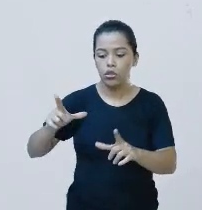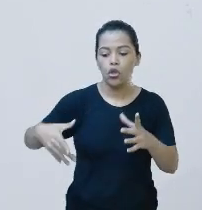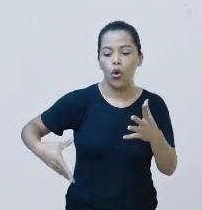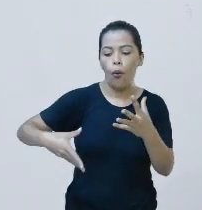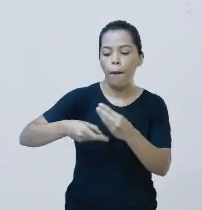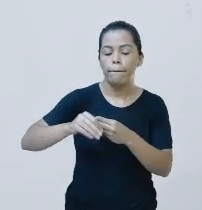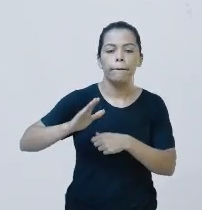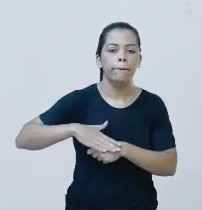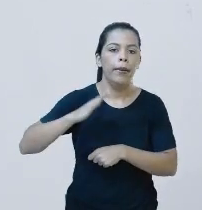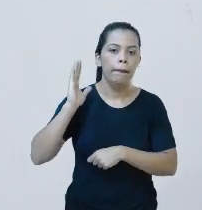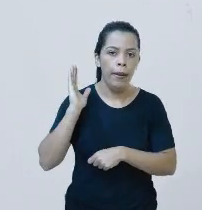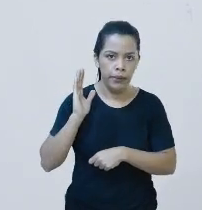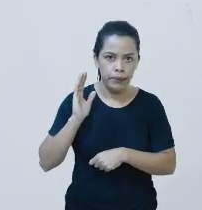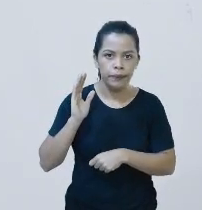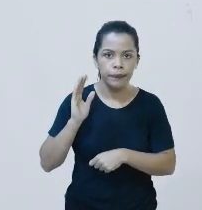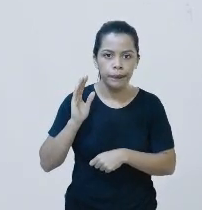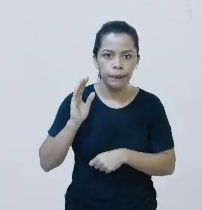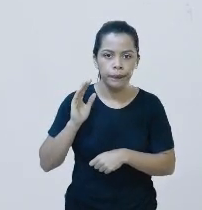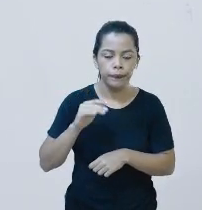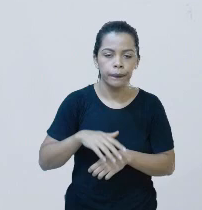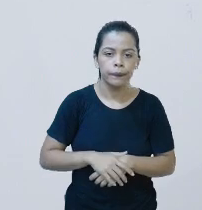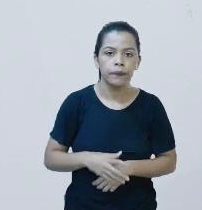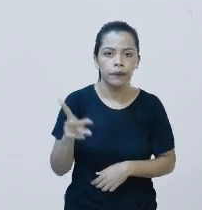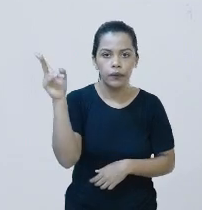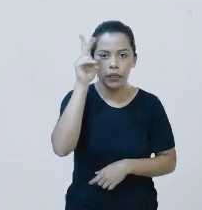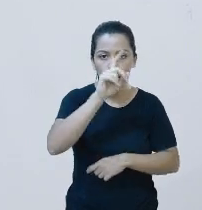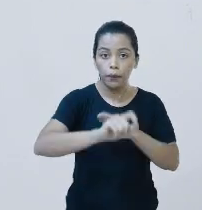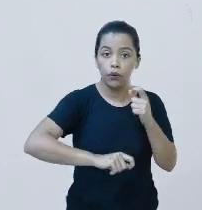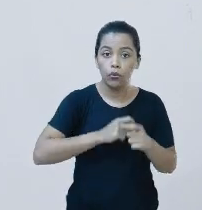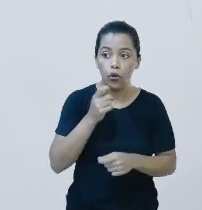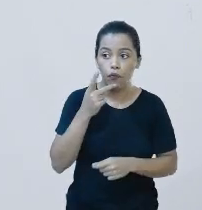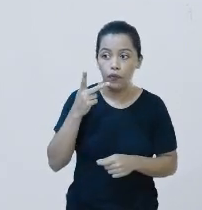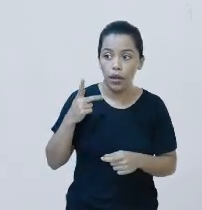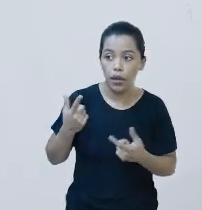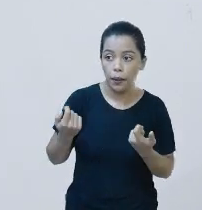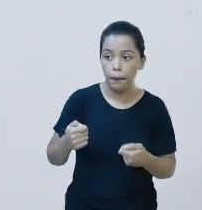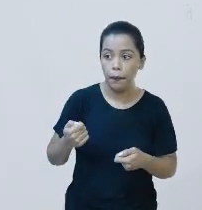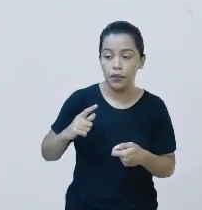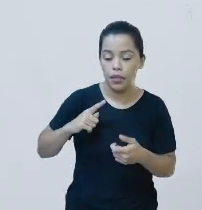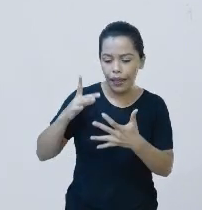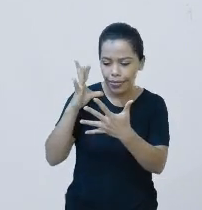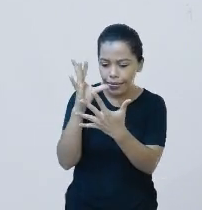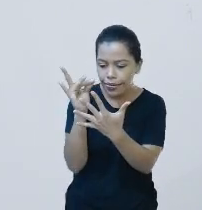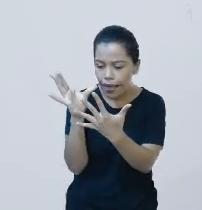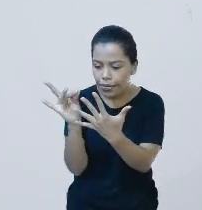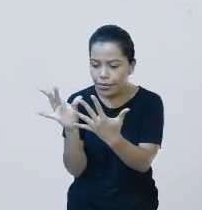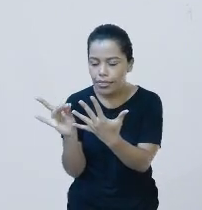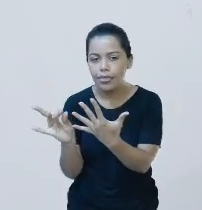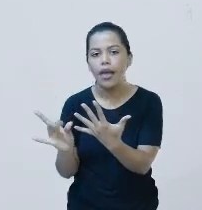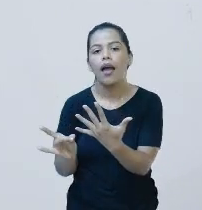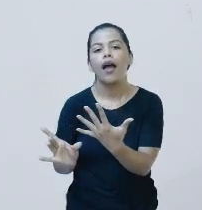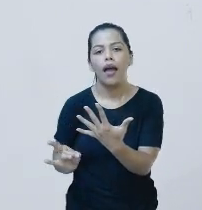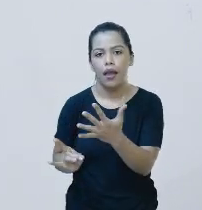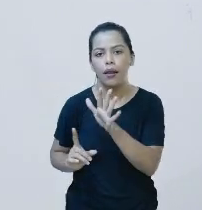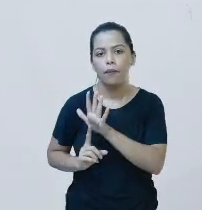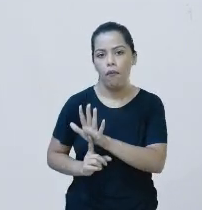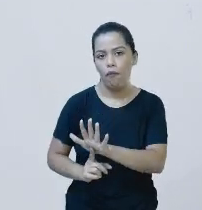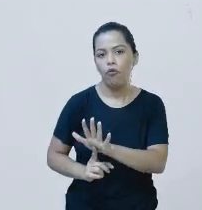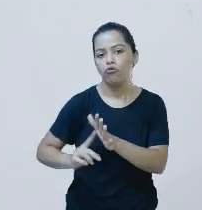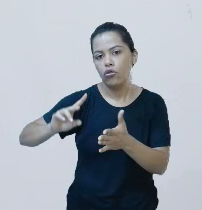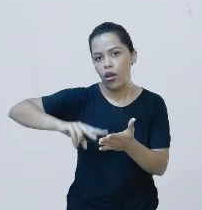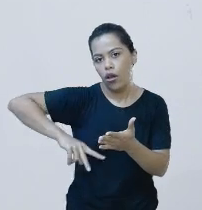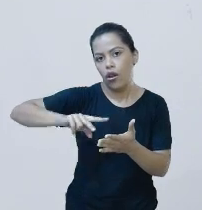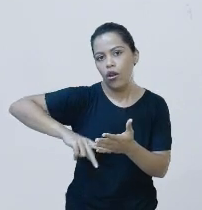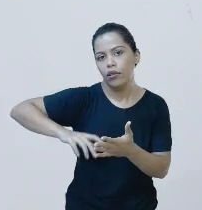tempo maior, está vendo o que eu falei? Para apurar o que aconteceu e oferecer ao leitor uma maior